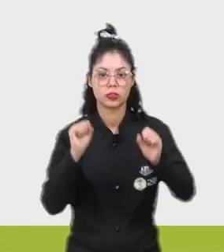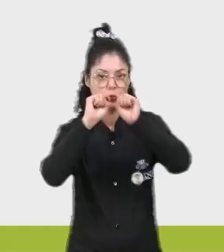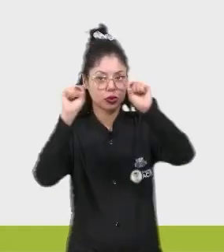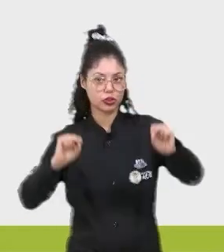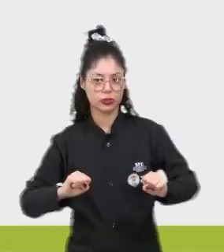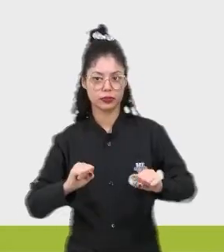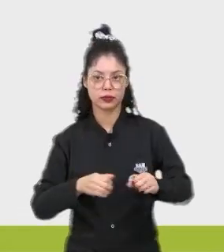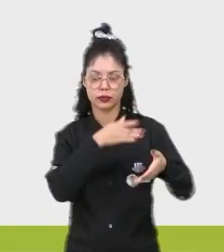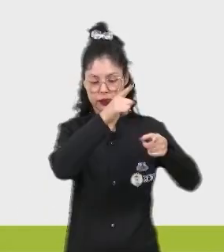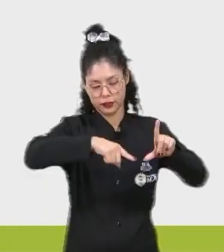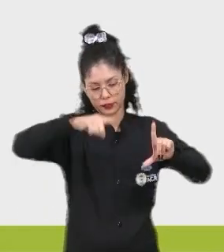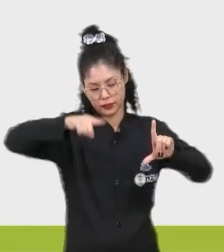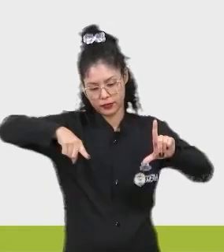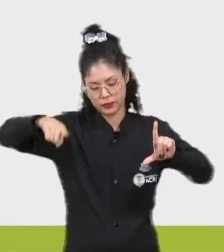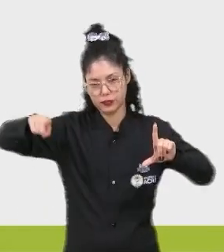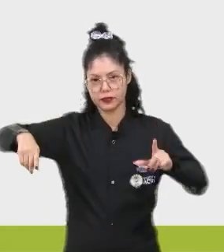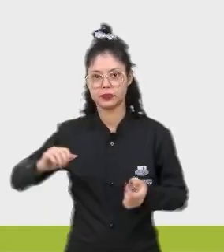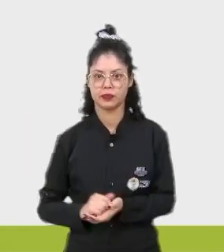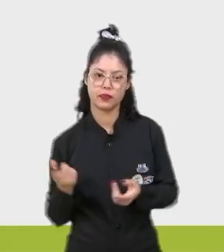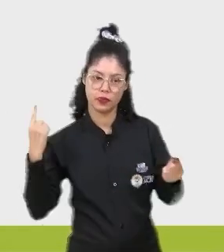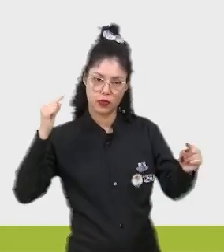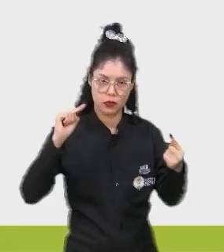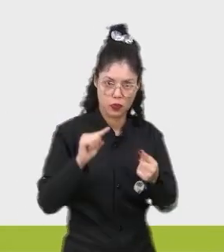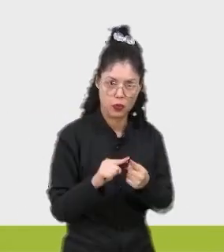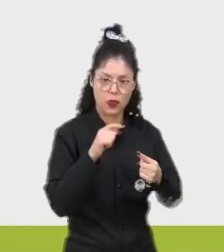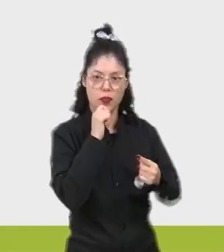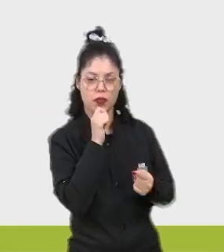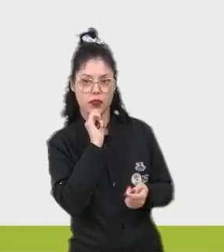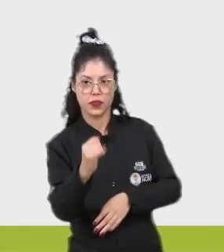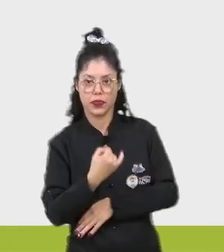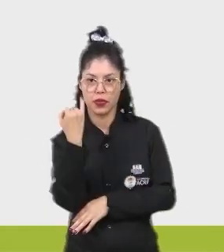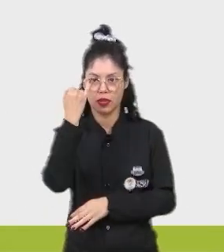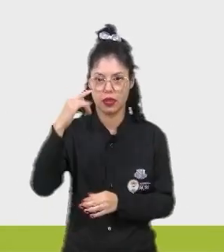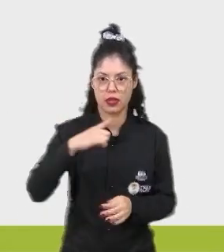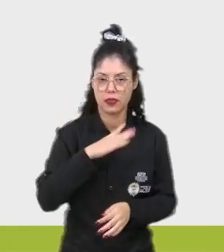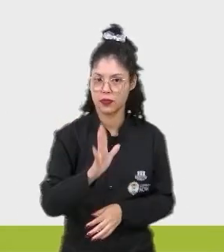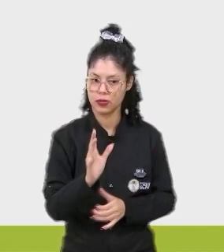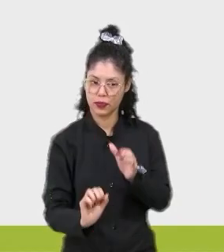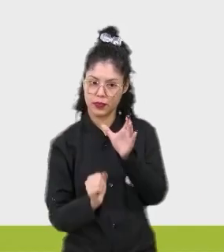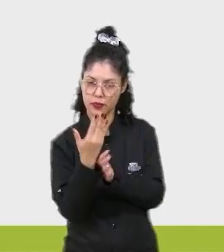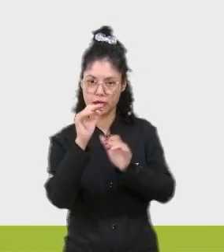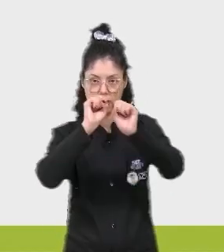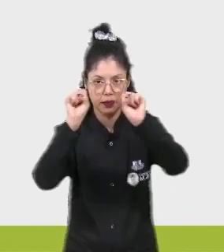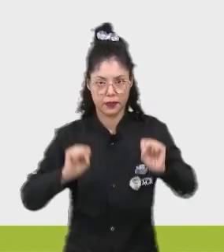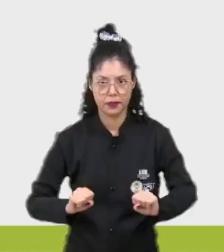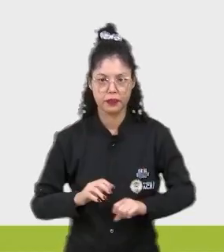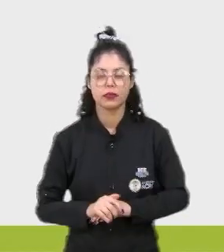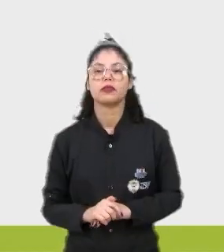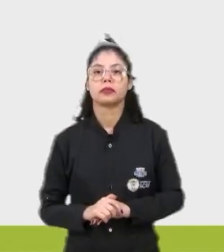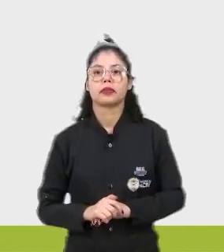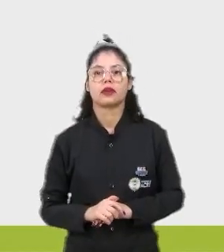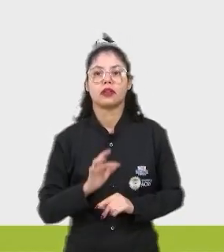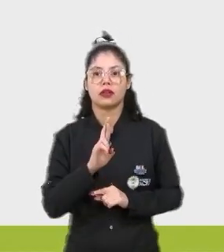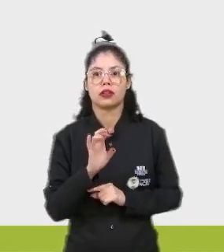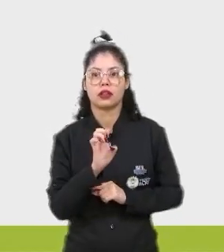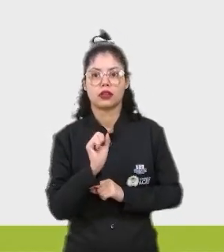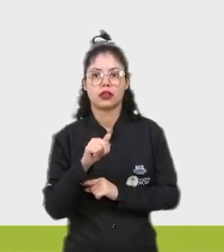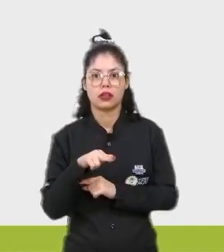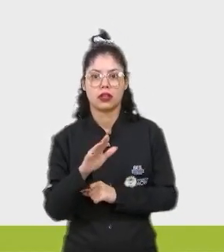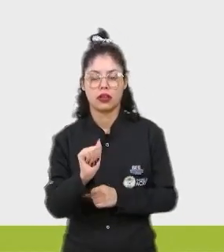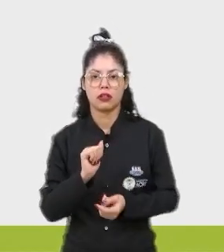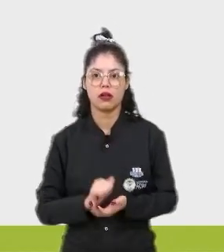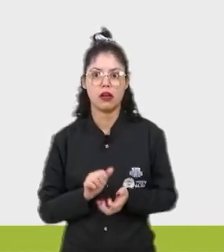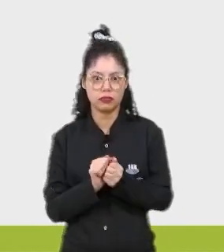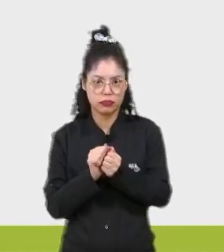com a frequência igual ou muito próximo da frequência fundamental que foi criada esse sistema. A ressonância ocasiona um aumento